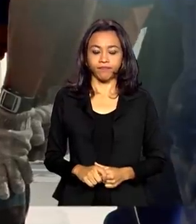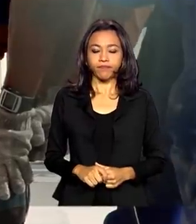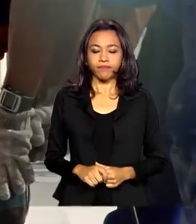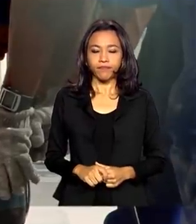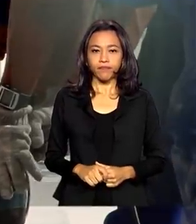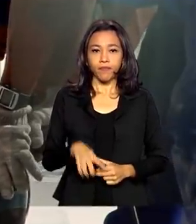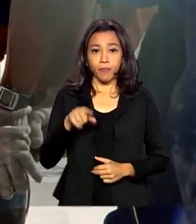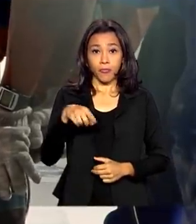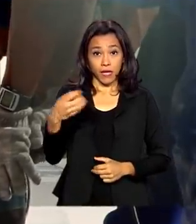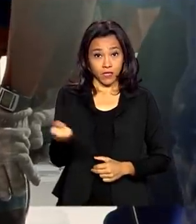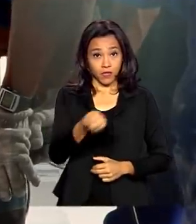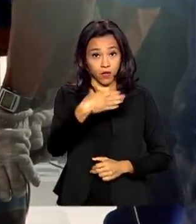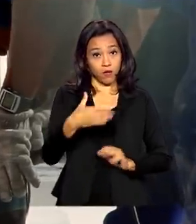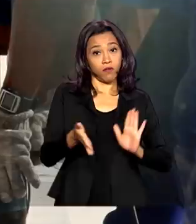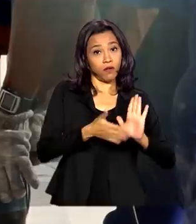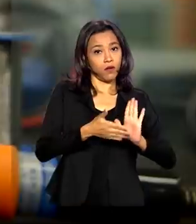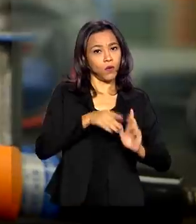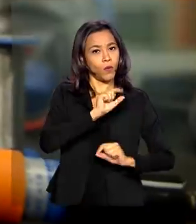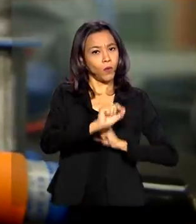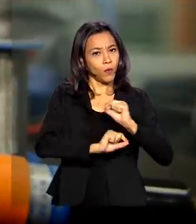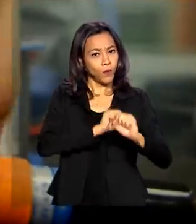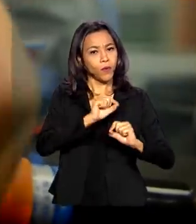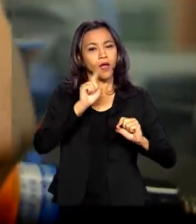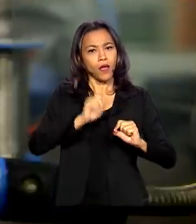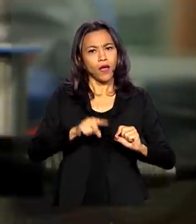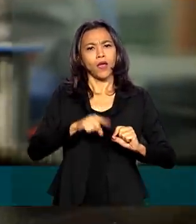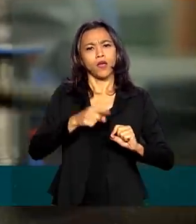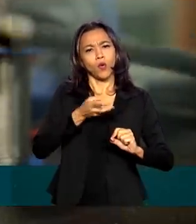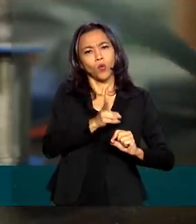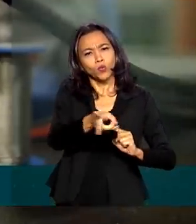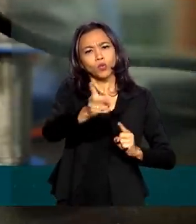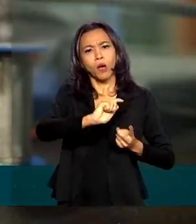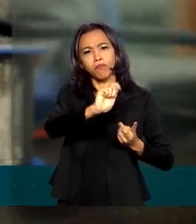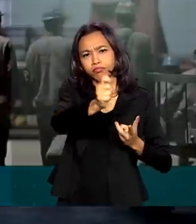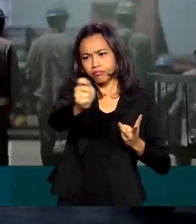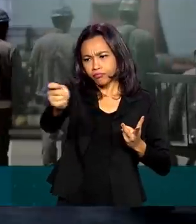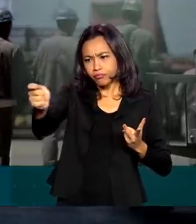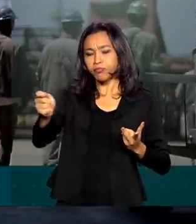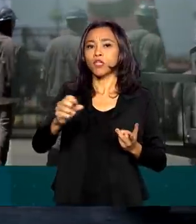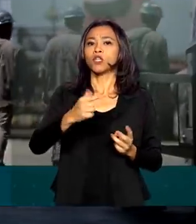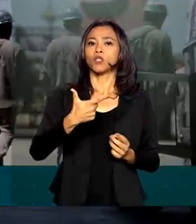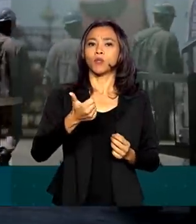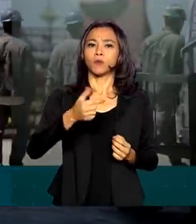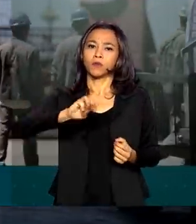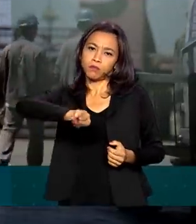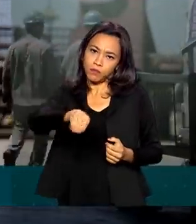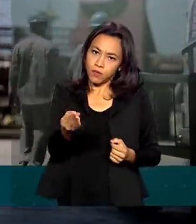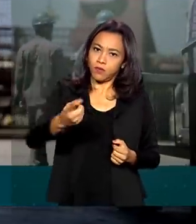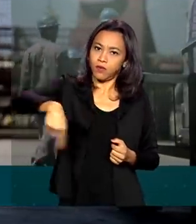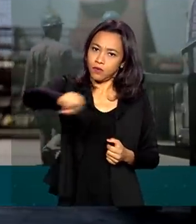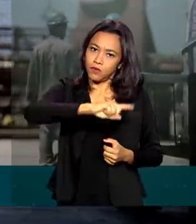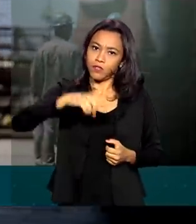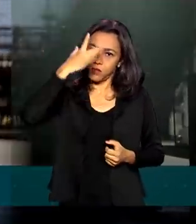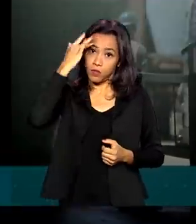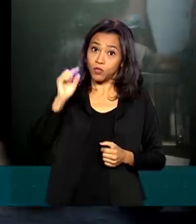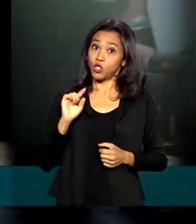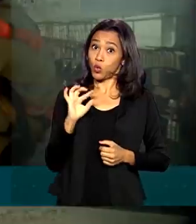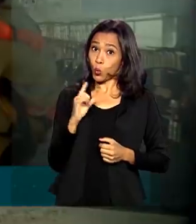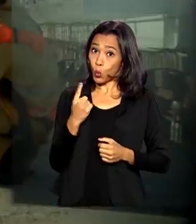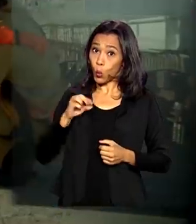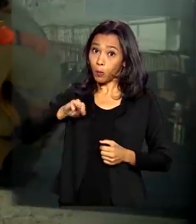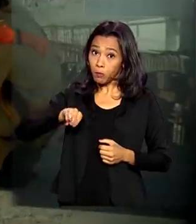A nova medida espera honrar a folha de pagamento de 12 milhões de trabalhadores de 1,4 milhão